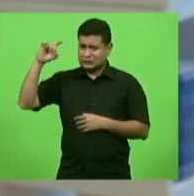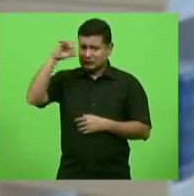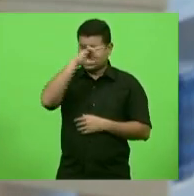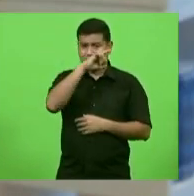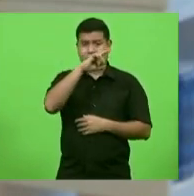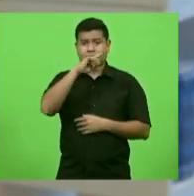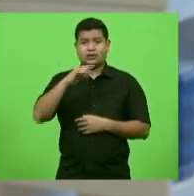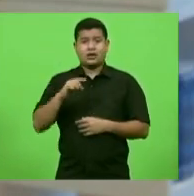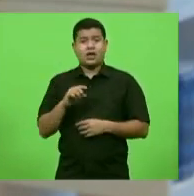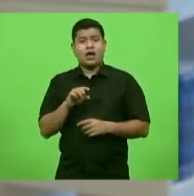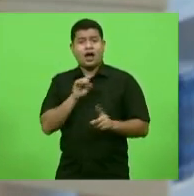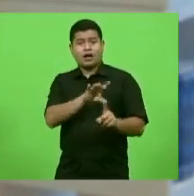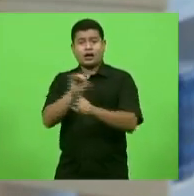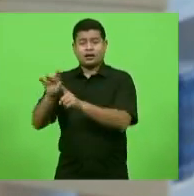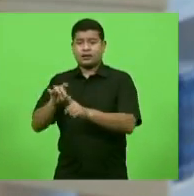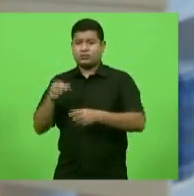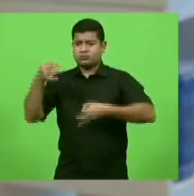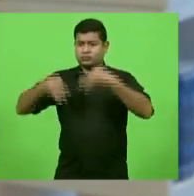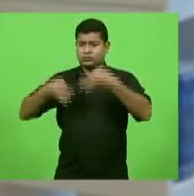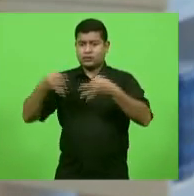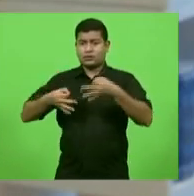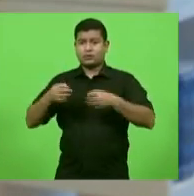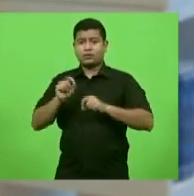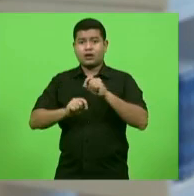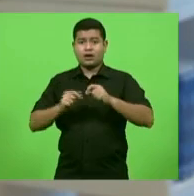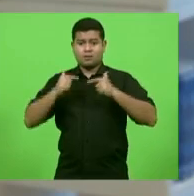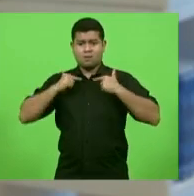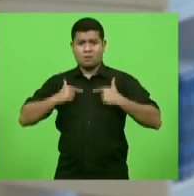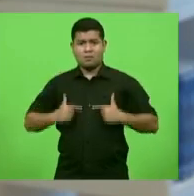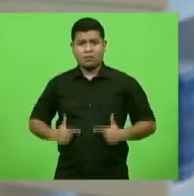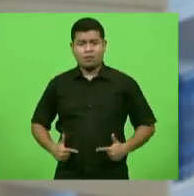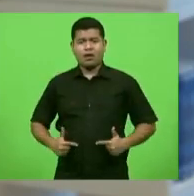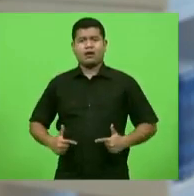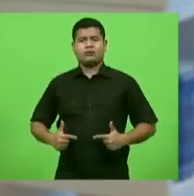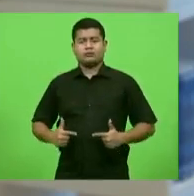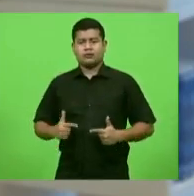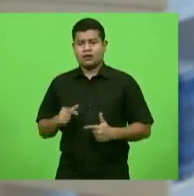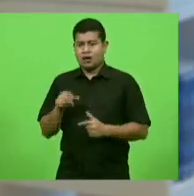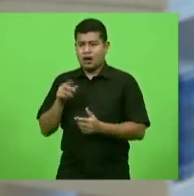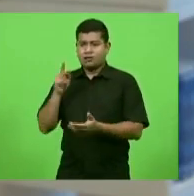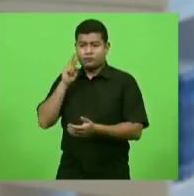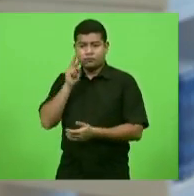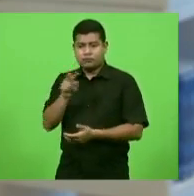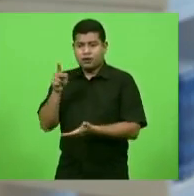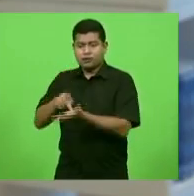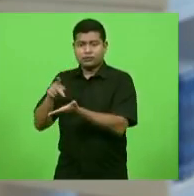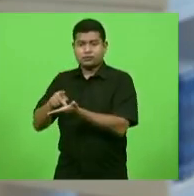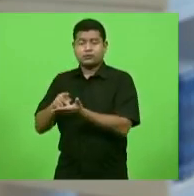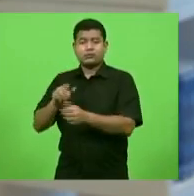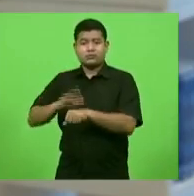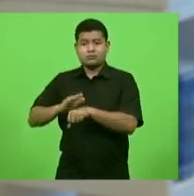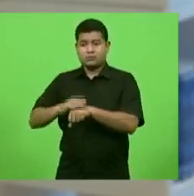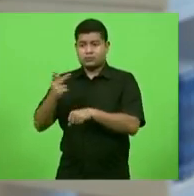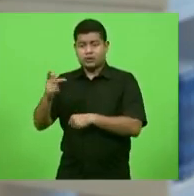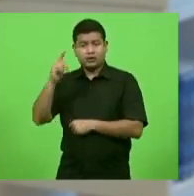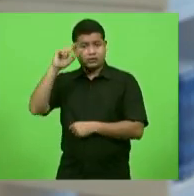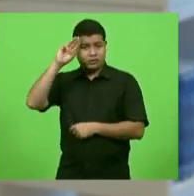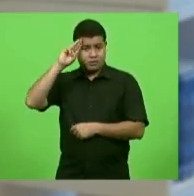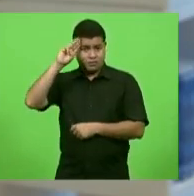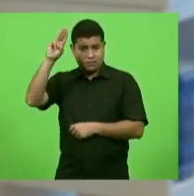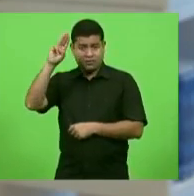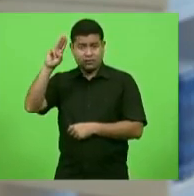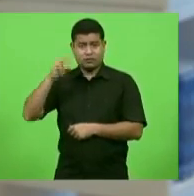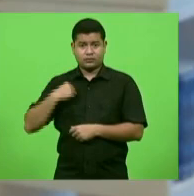cada julgador análise isenta, justa e adequada dos fatos ora imputados ao governador Carlos Moisés, sem que se